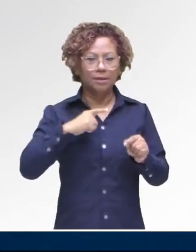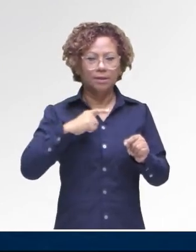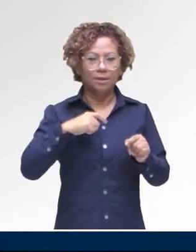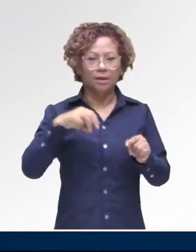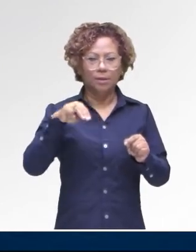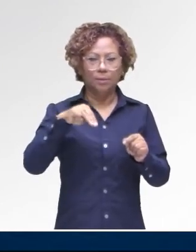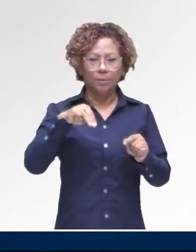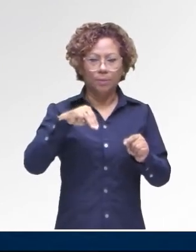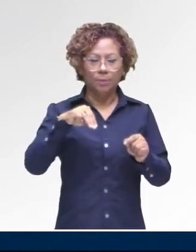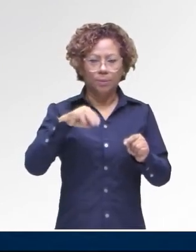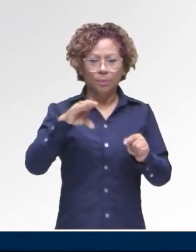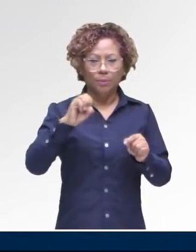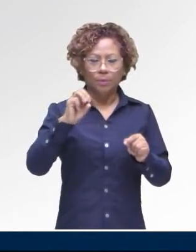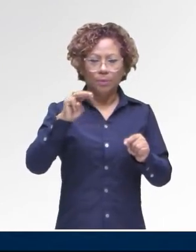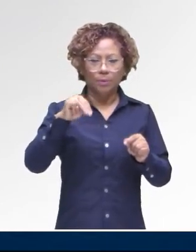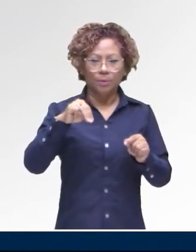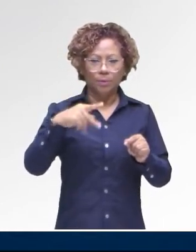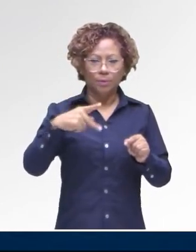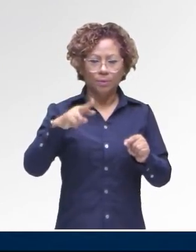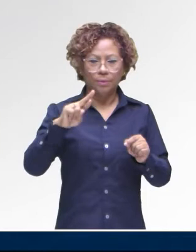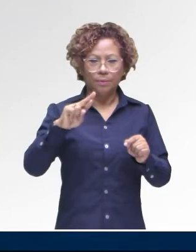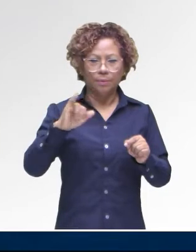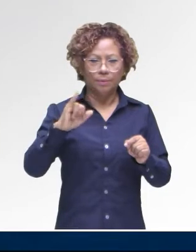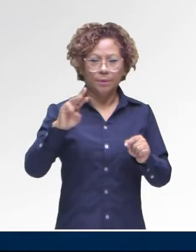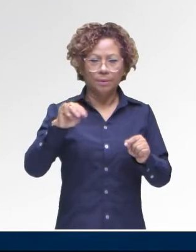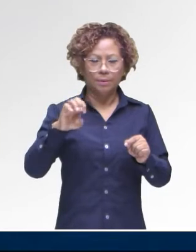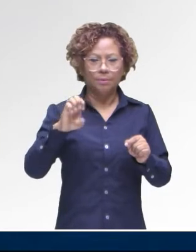mas não teremos